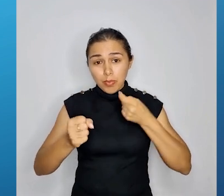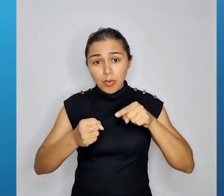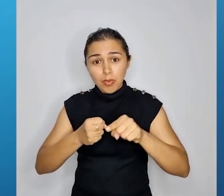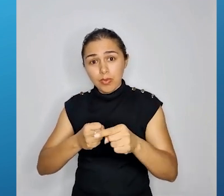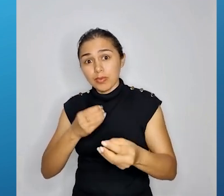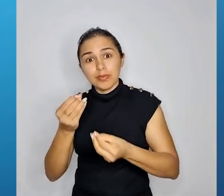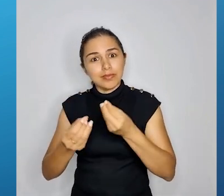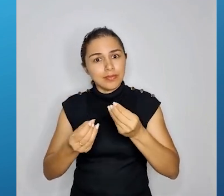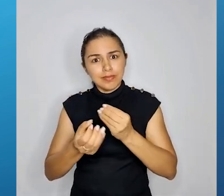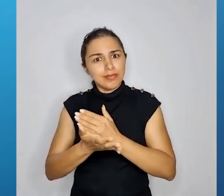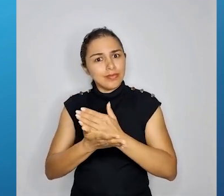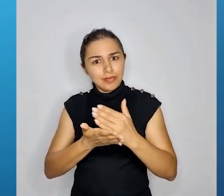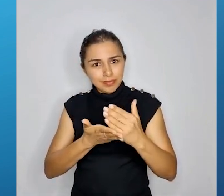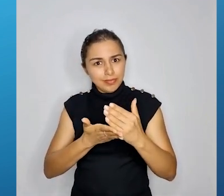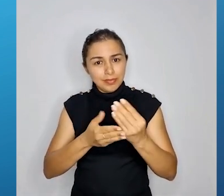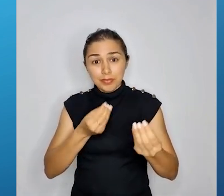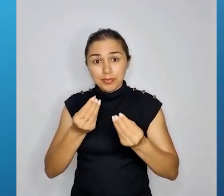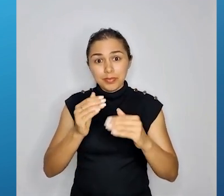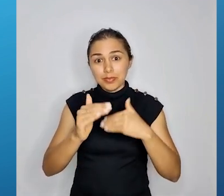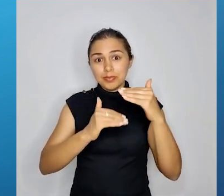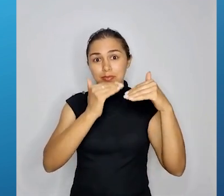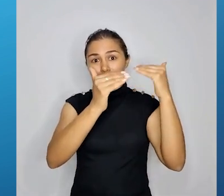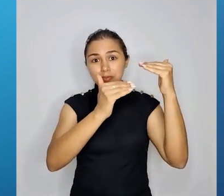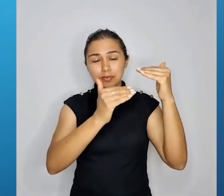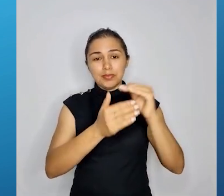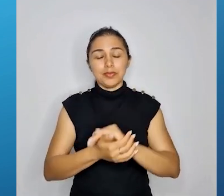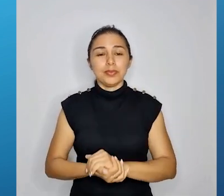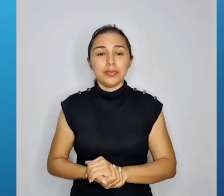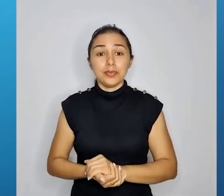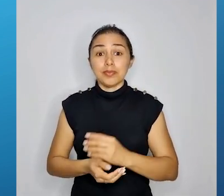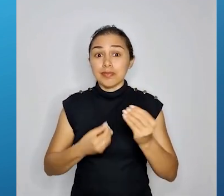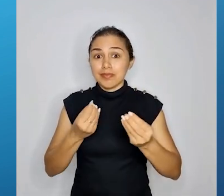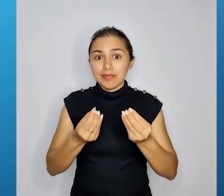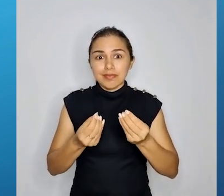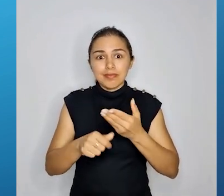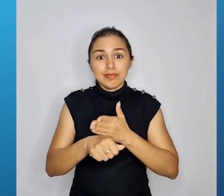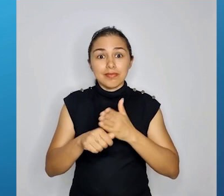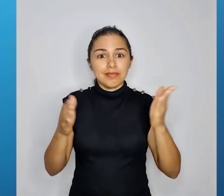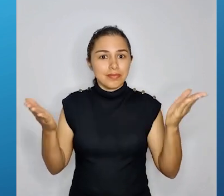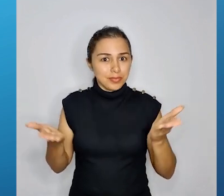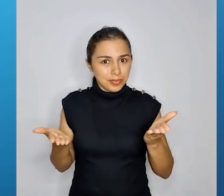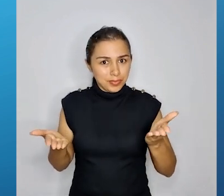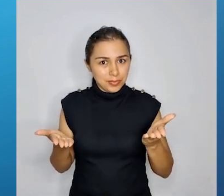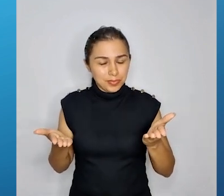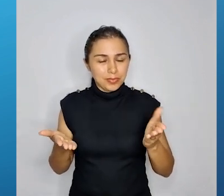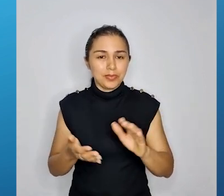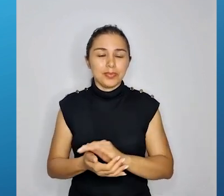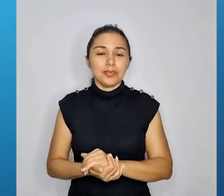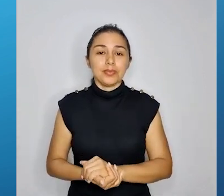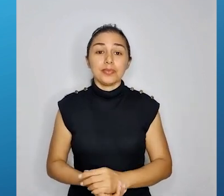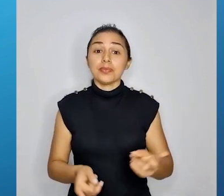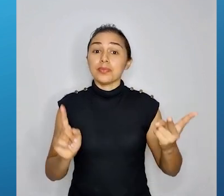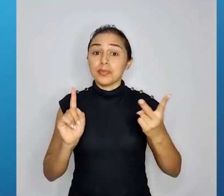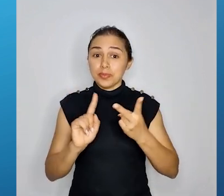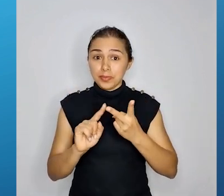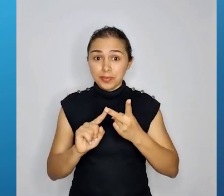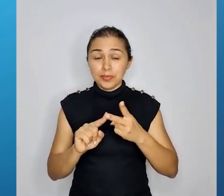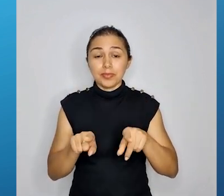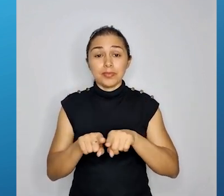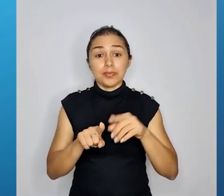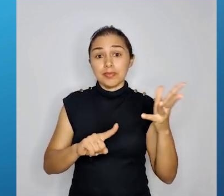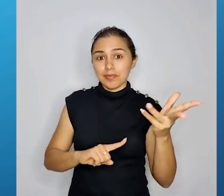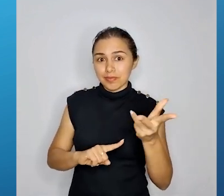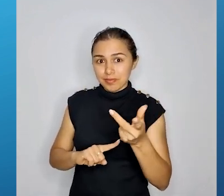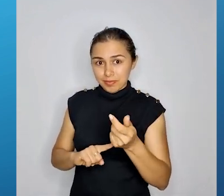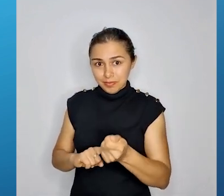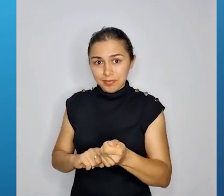isso se desenvolveu e como isso está sendo abordado nos dias atuais. Nós temos também a